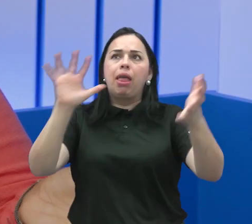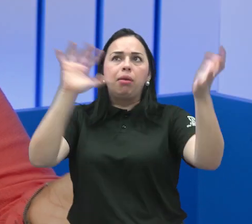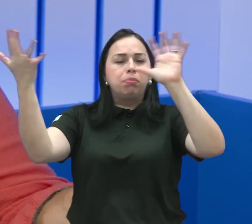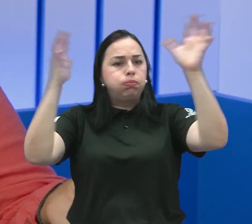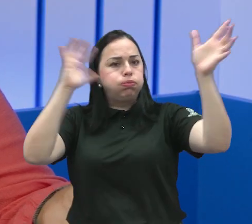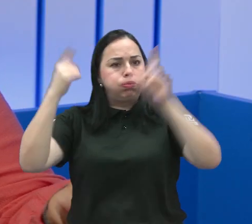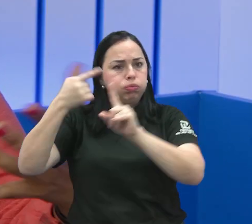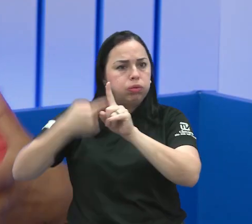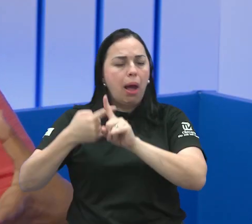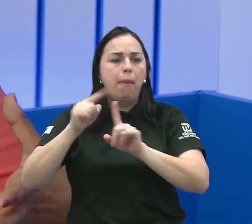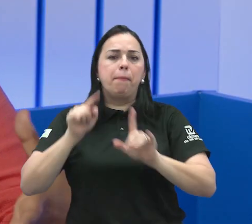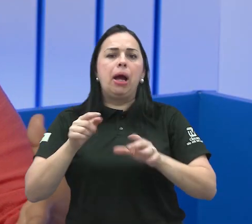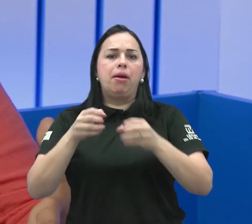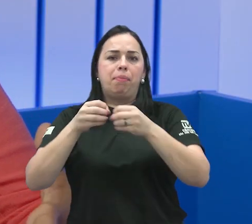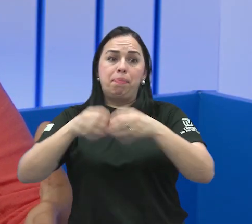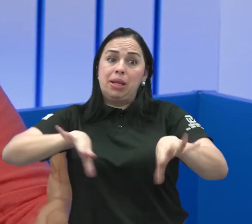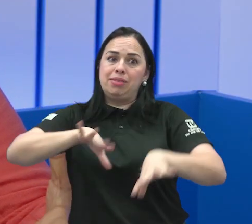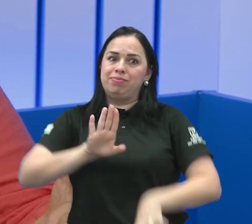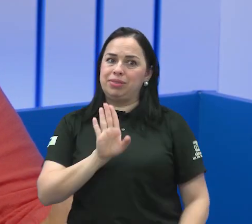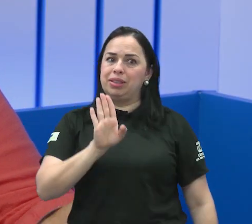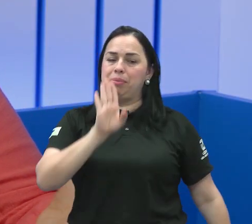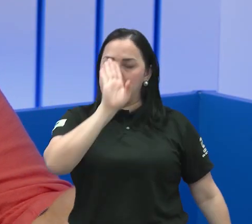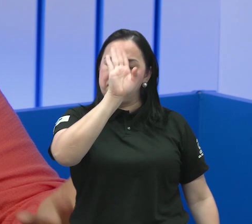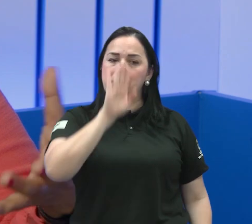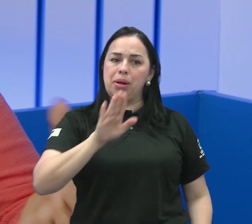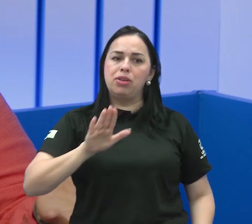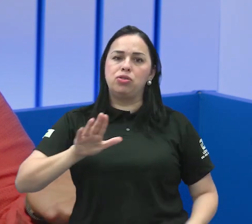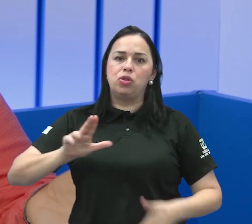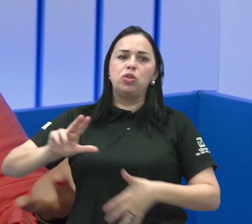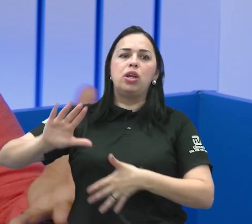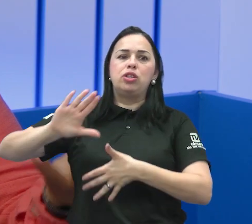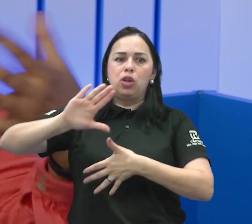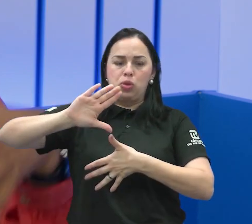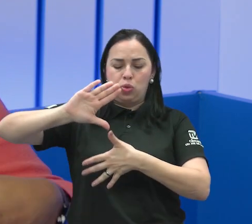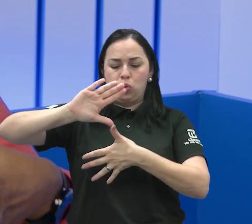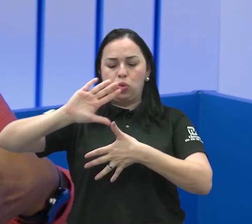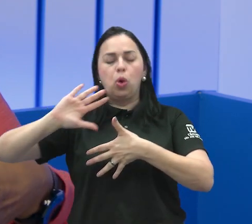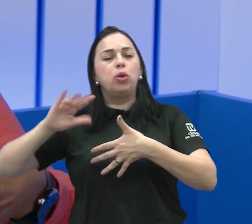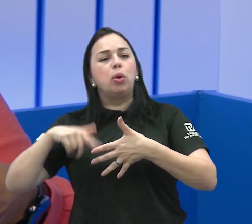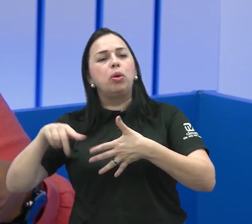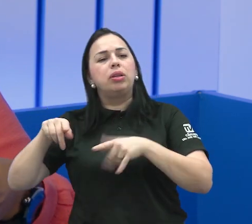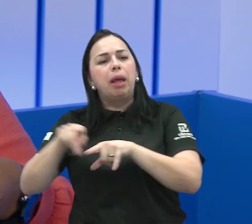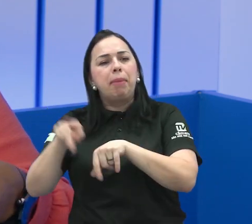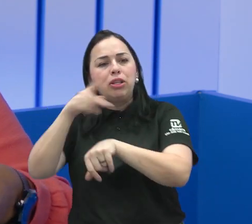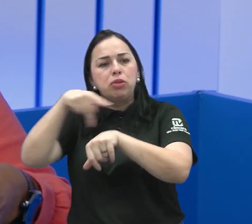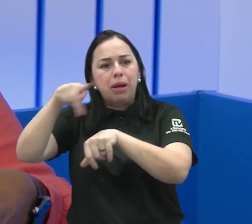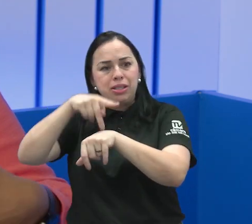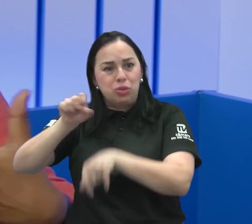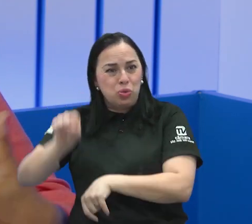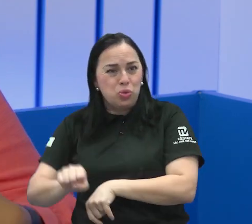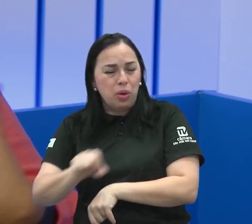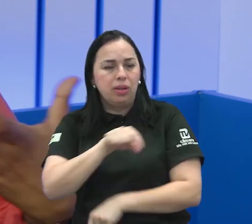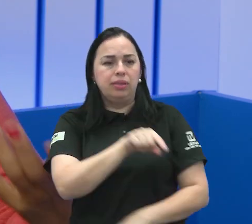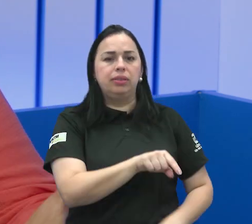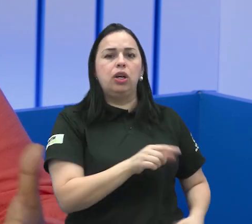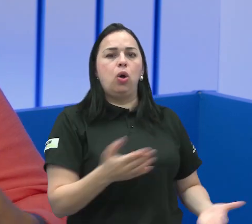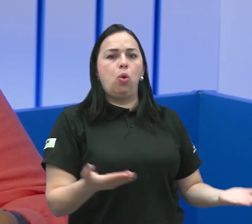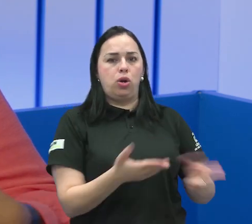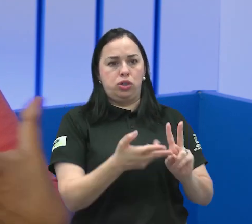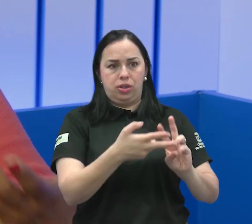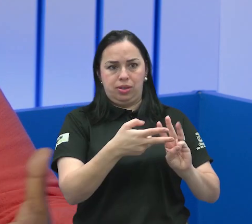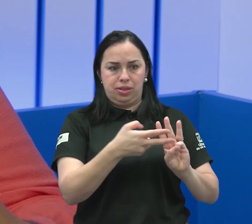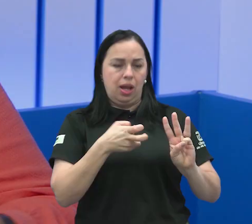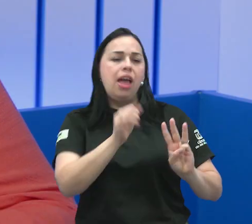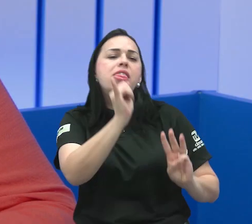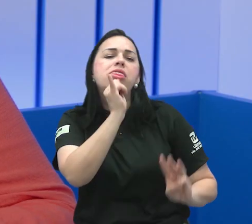global, mas que ela vai atingir fundamentalmente esses países do sul, né? Então, hoje, os indígenas, por